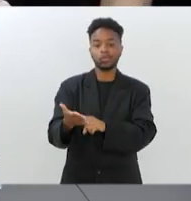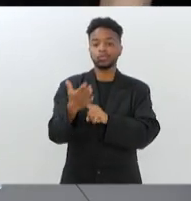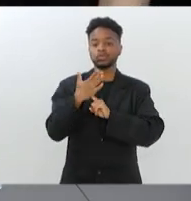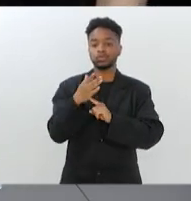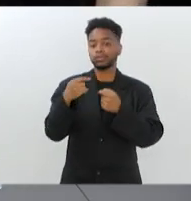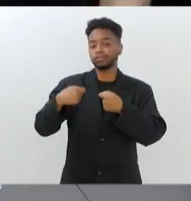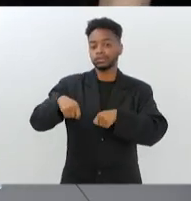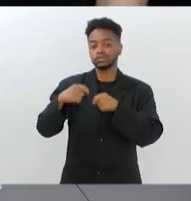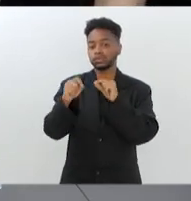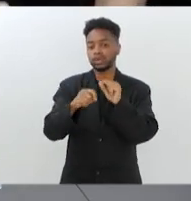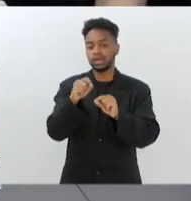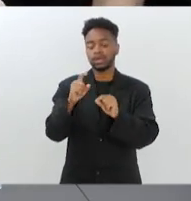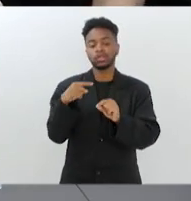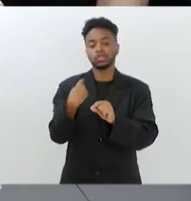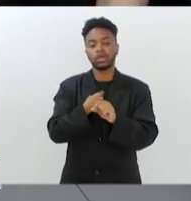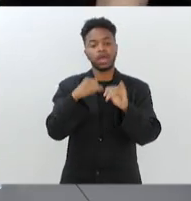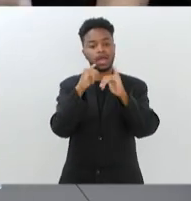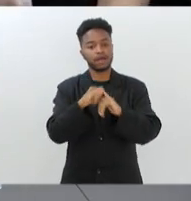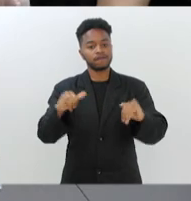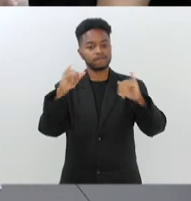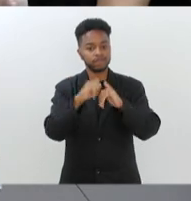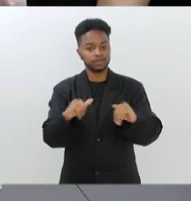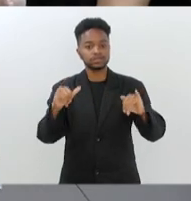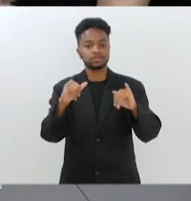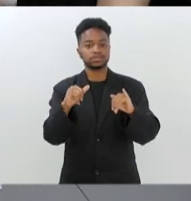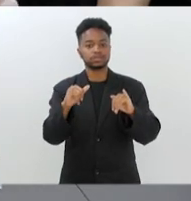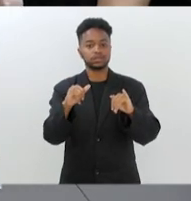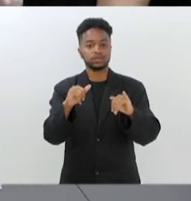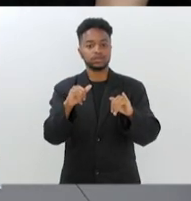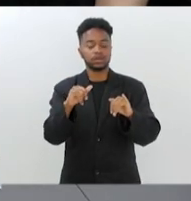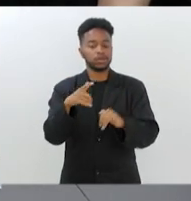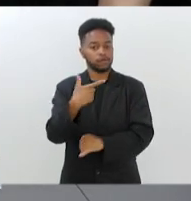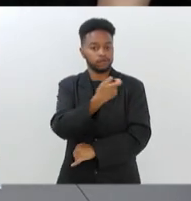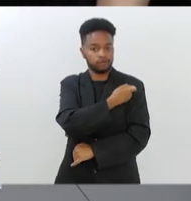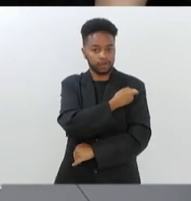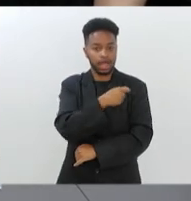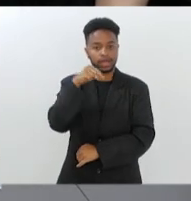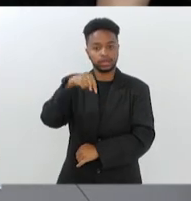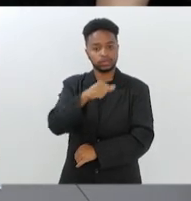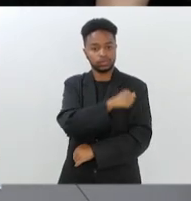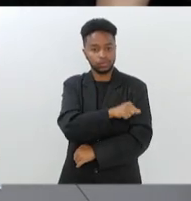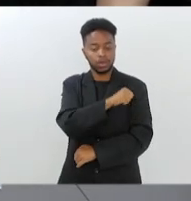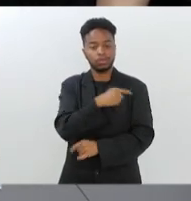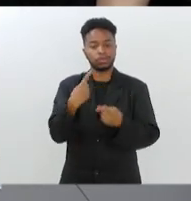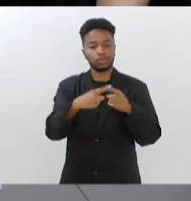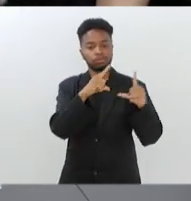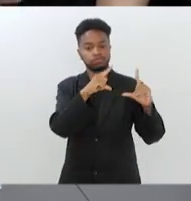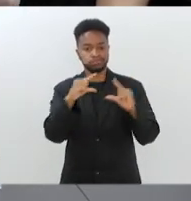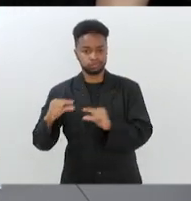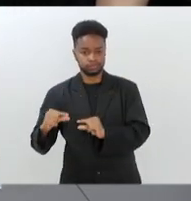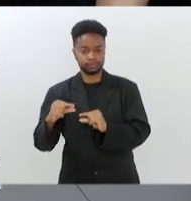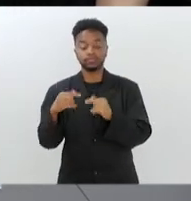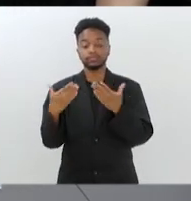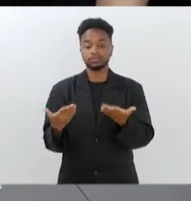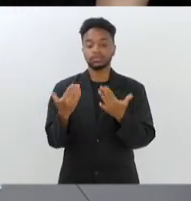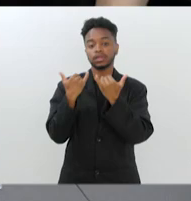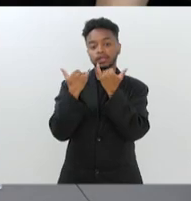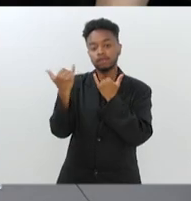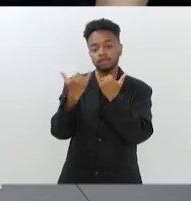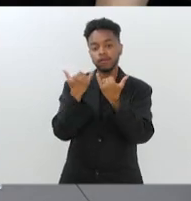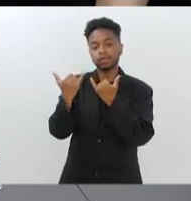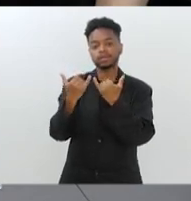necessidade da gente reforçar a as doses no Rio de Janeiro que vinham em frequente queda essas informações